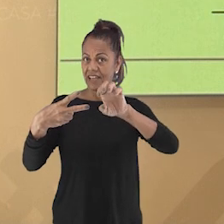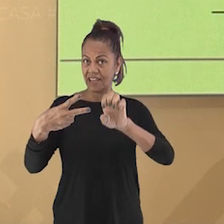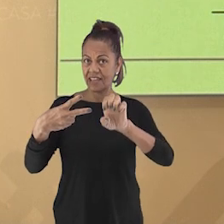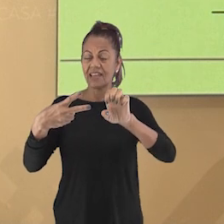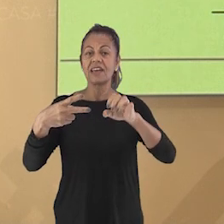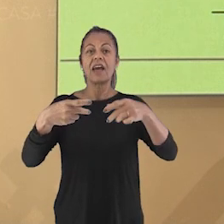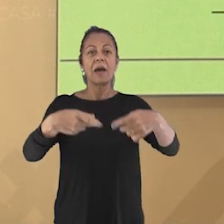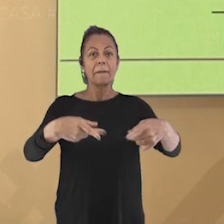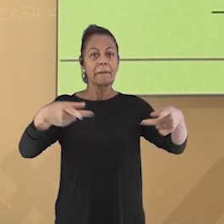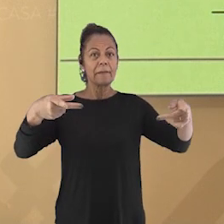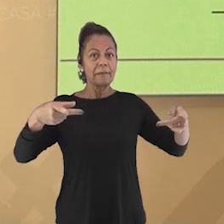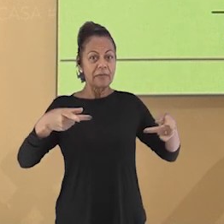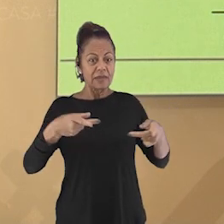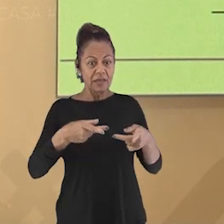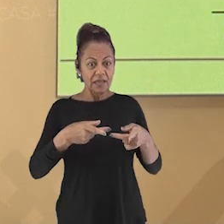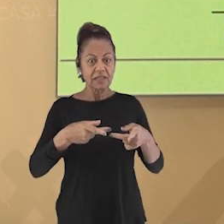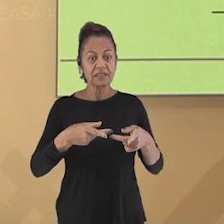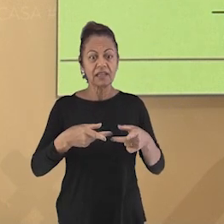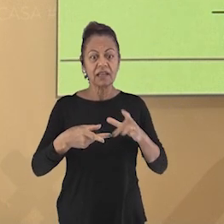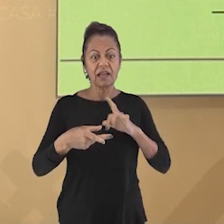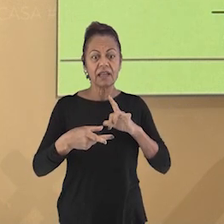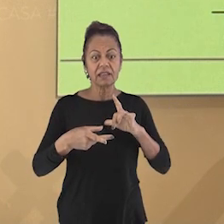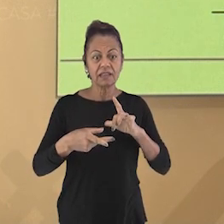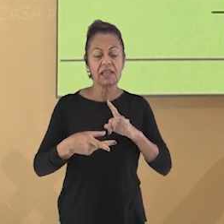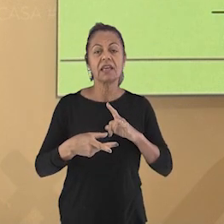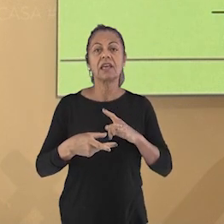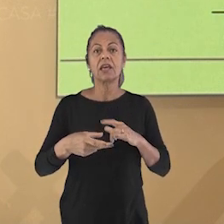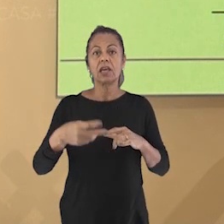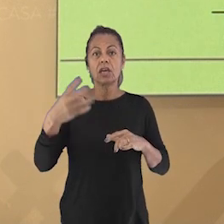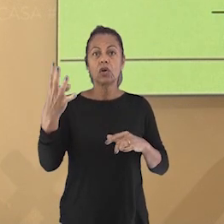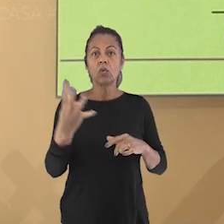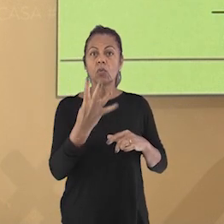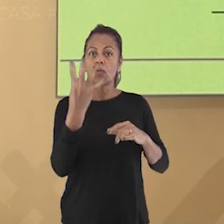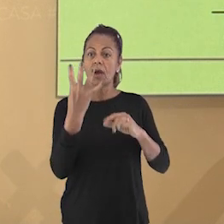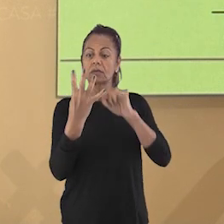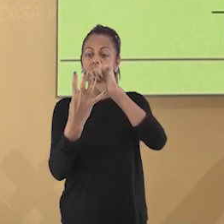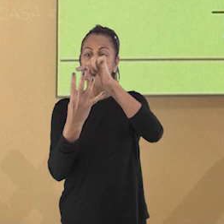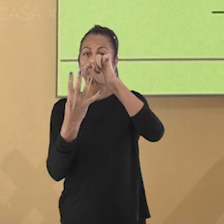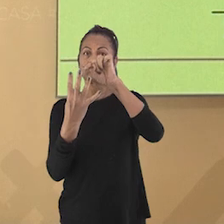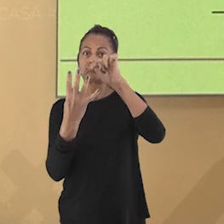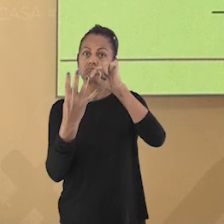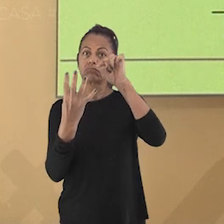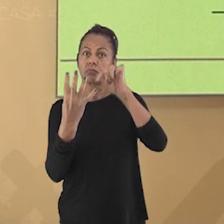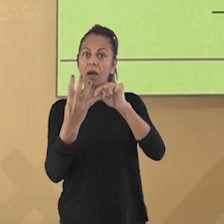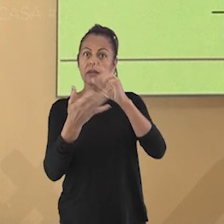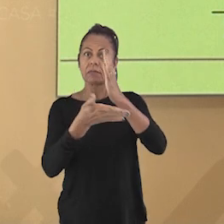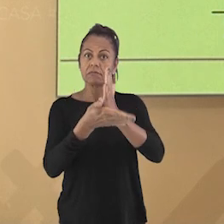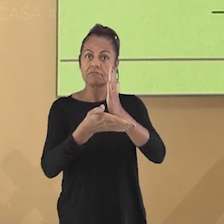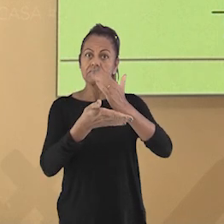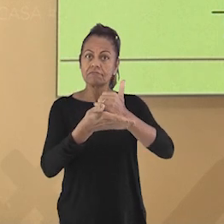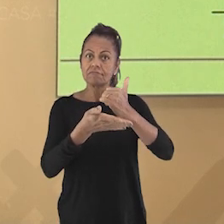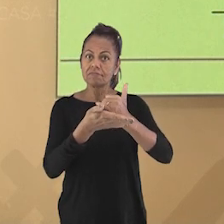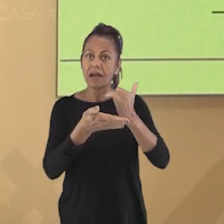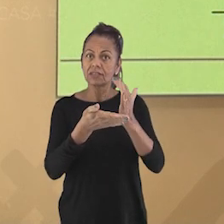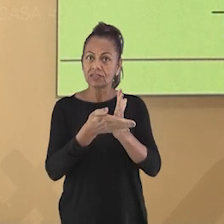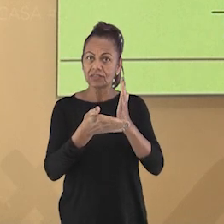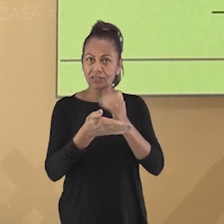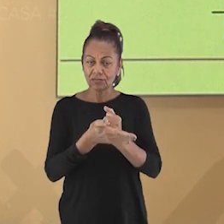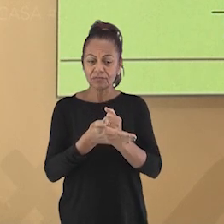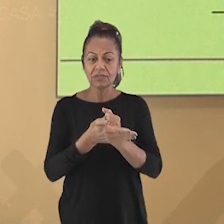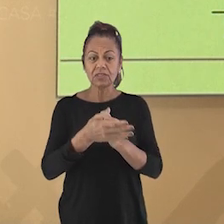André comeu apenas 2 pedaços. 2 sobre 4. Ou 2